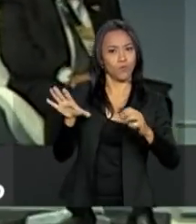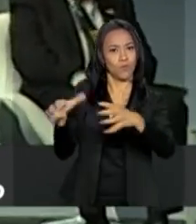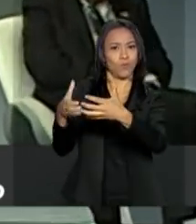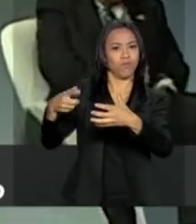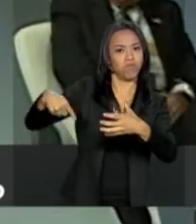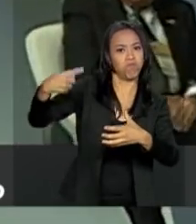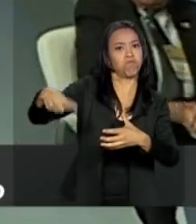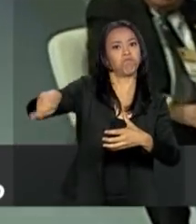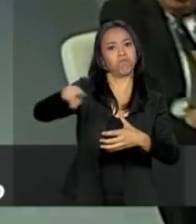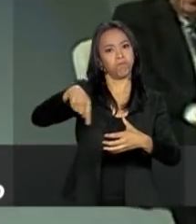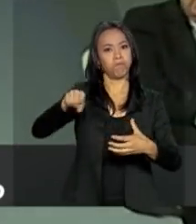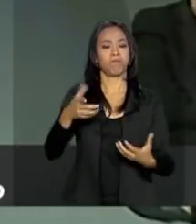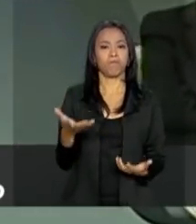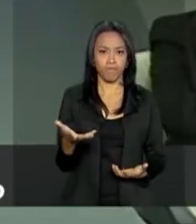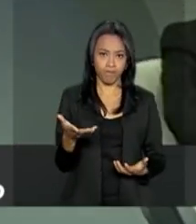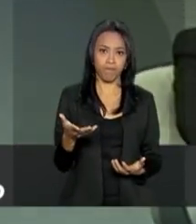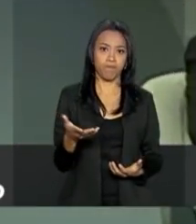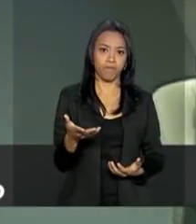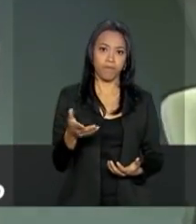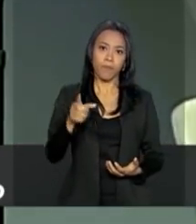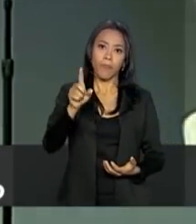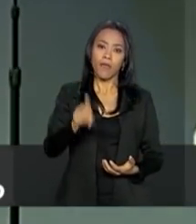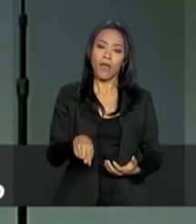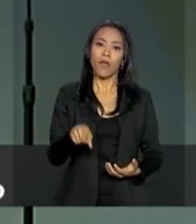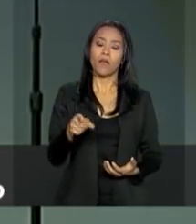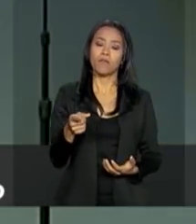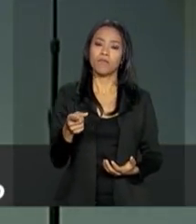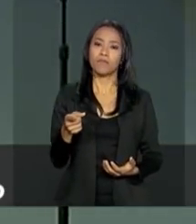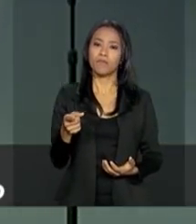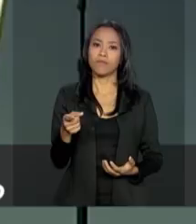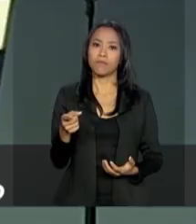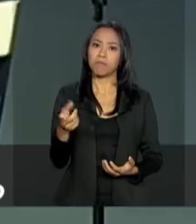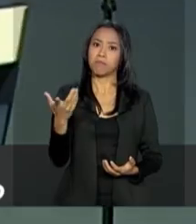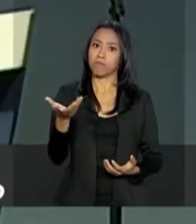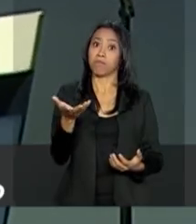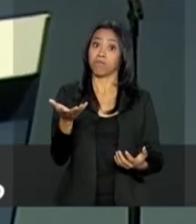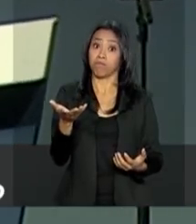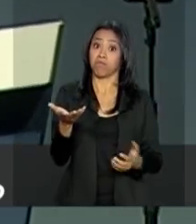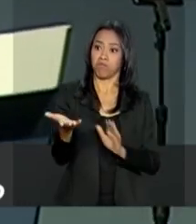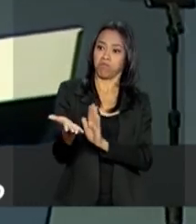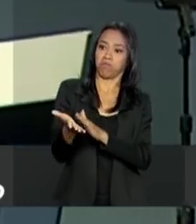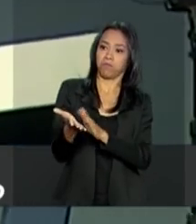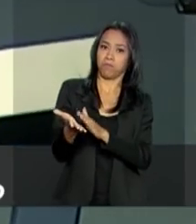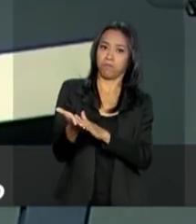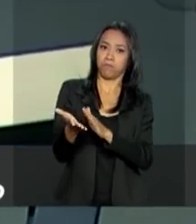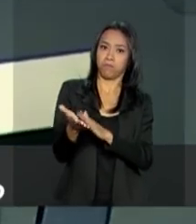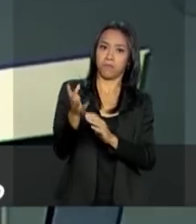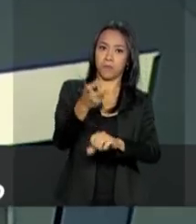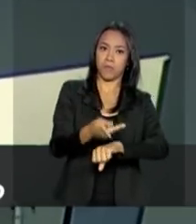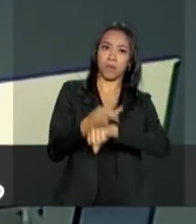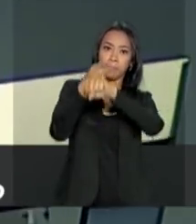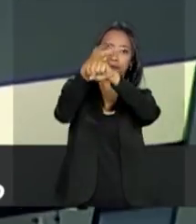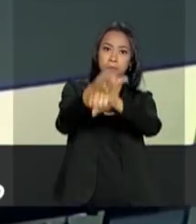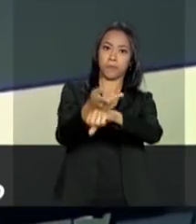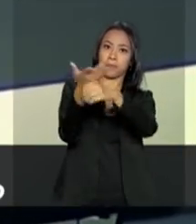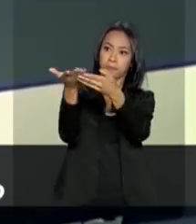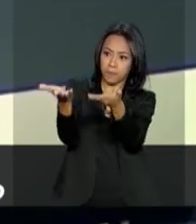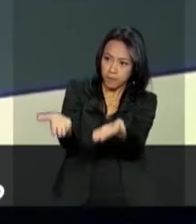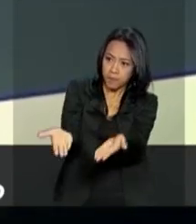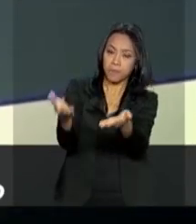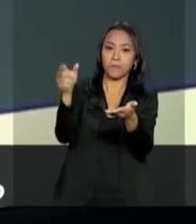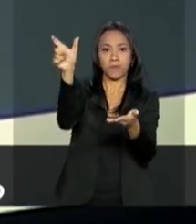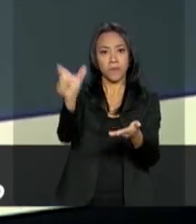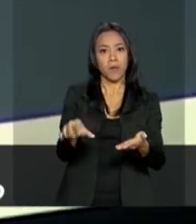reconhecida na medalha do mérito da radiodifusão ao daniel